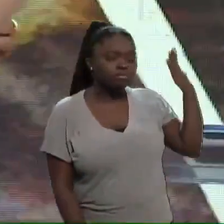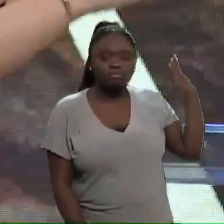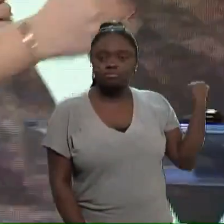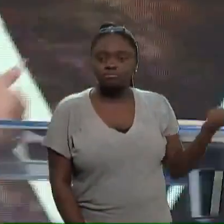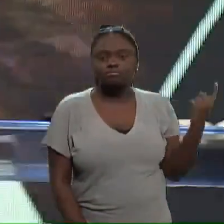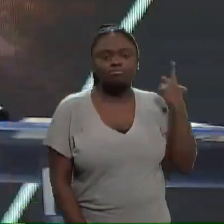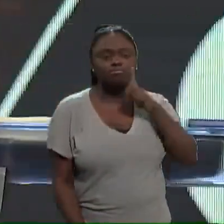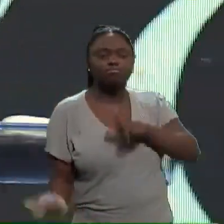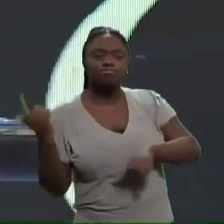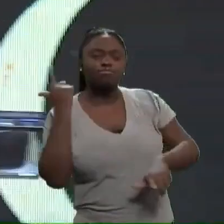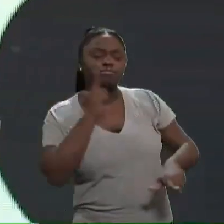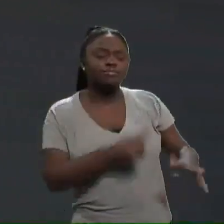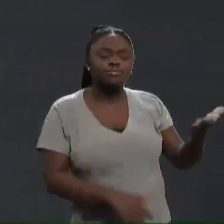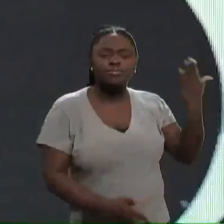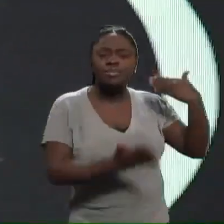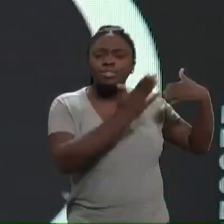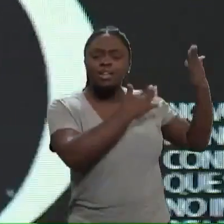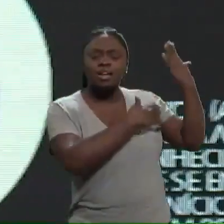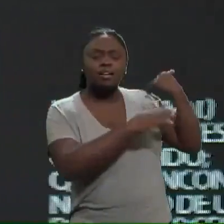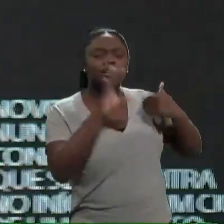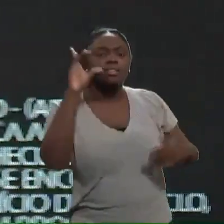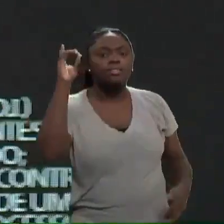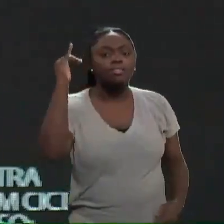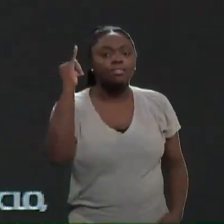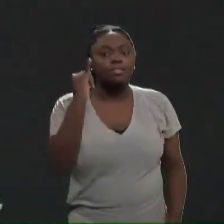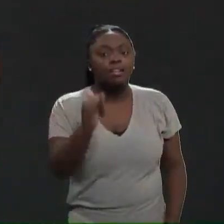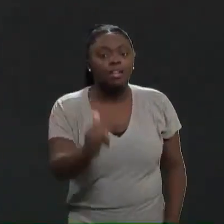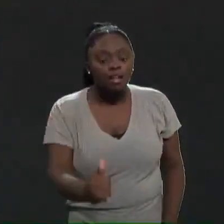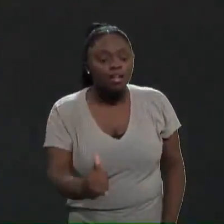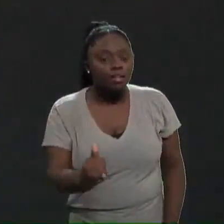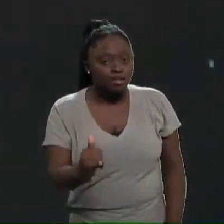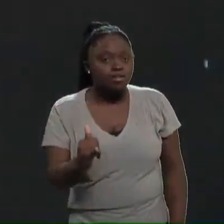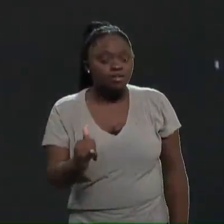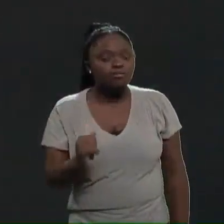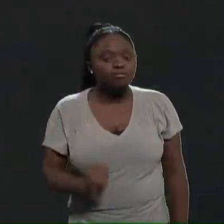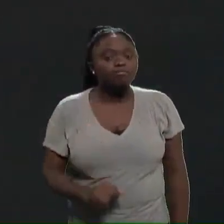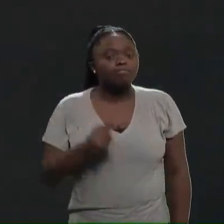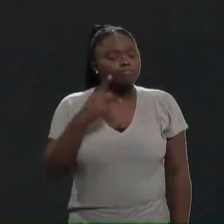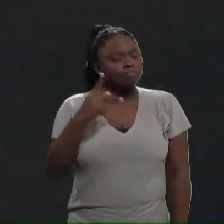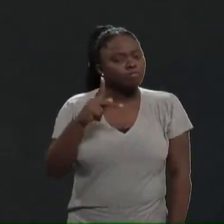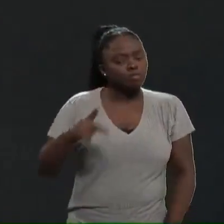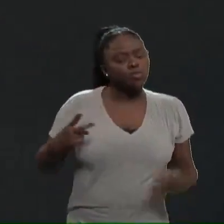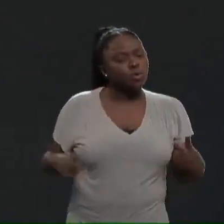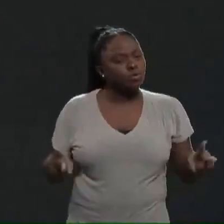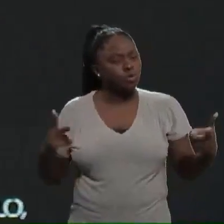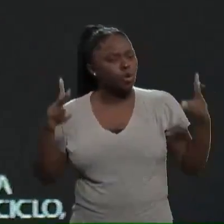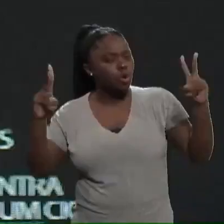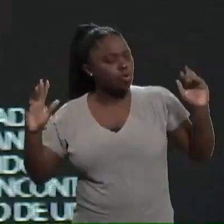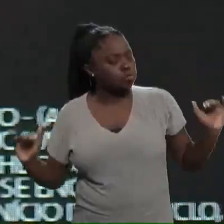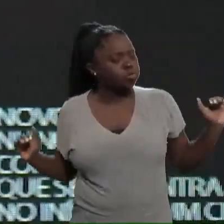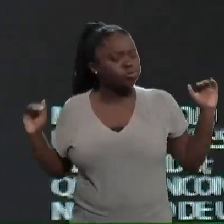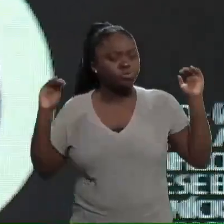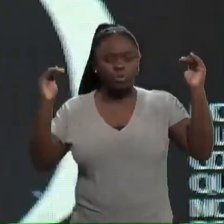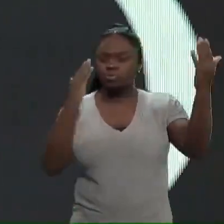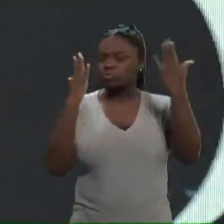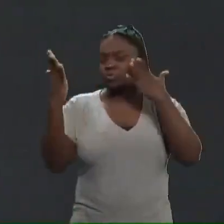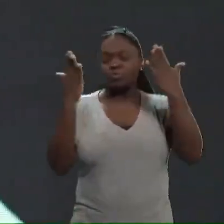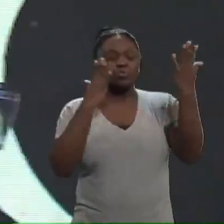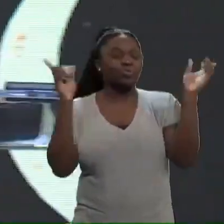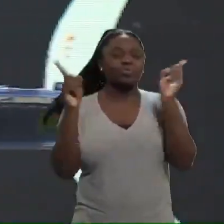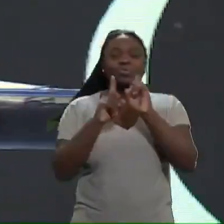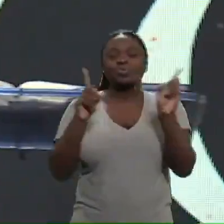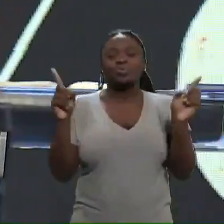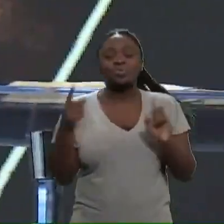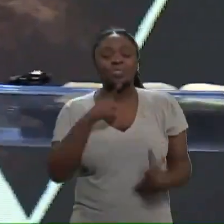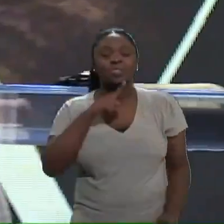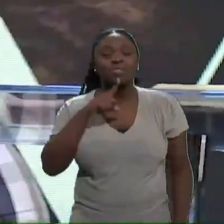nas conquistas passadas. E Deus está dizendo: por maior que seja a sua vitória, não se compara aquilo que